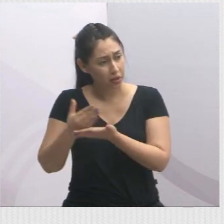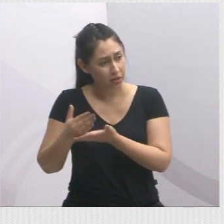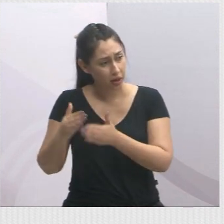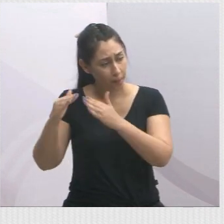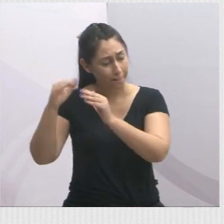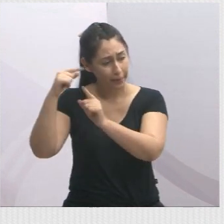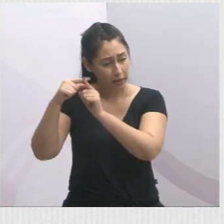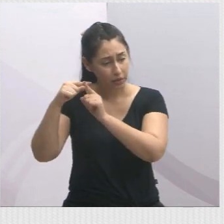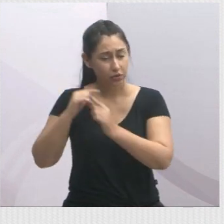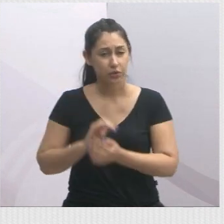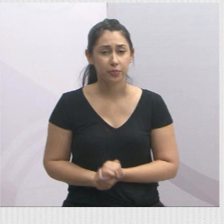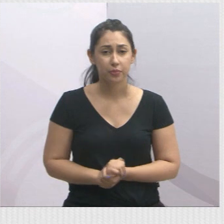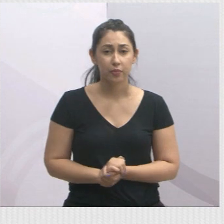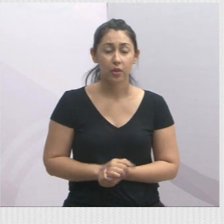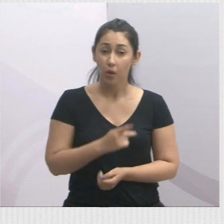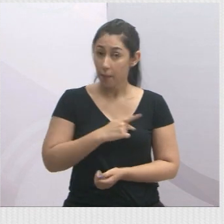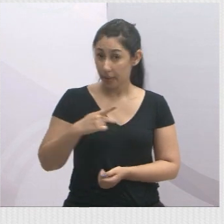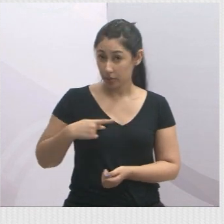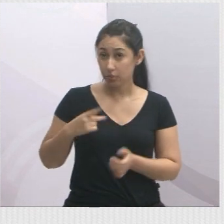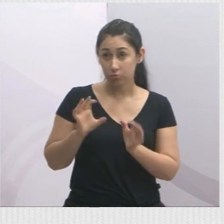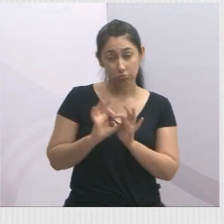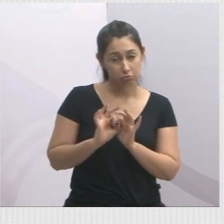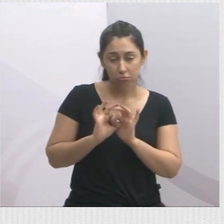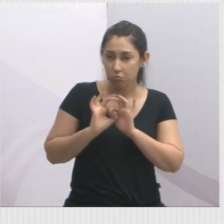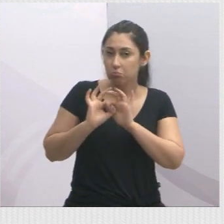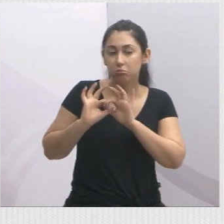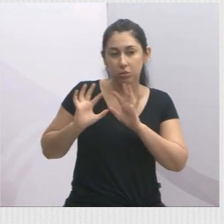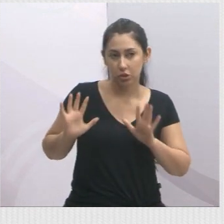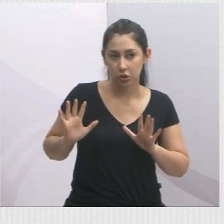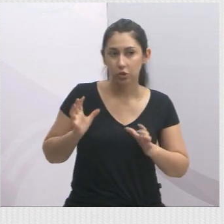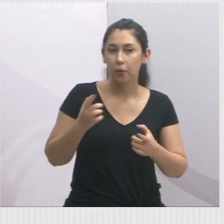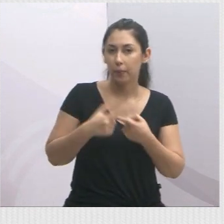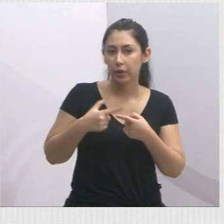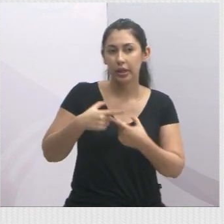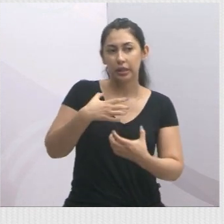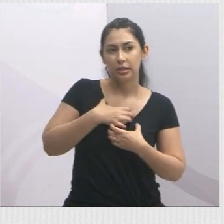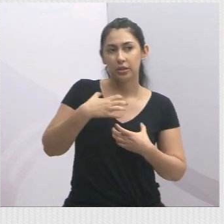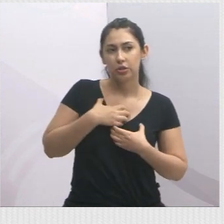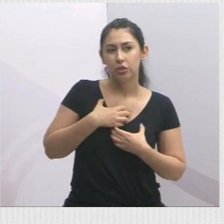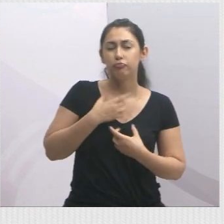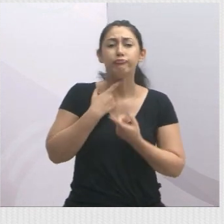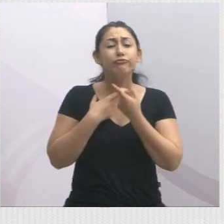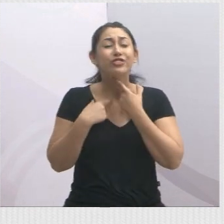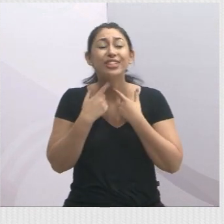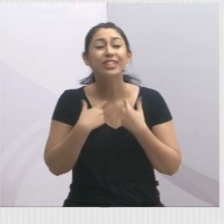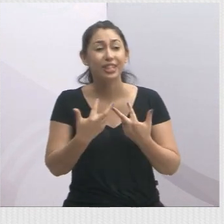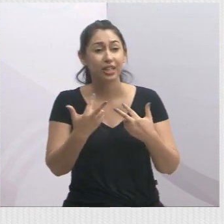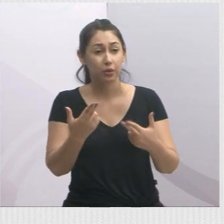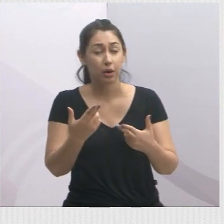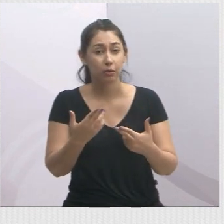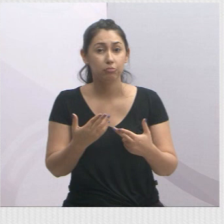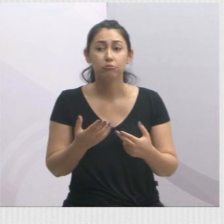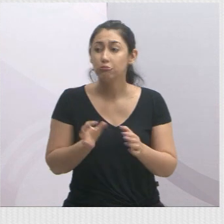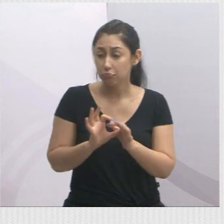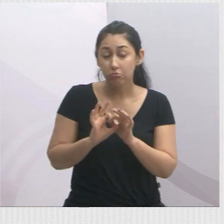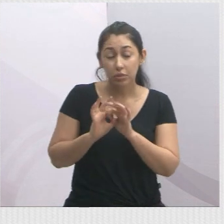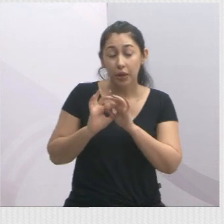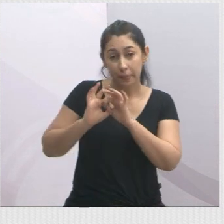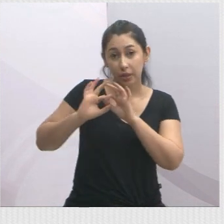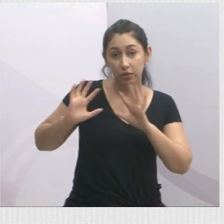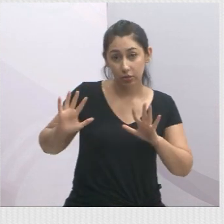Jacareí. O pastor Sebastião Leandro, sentindo o mesmo desejo, atendeu ao pedido do irmão Mário